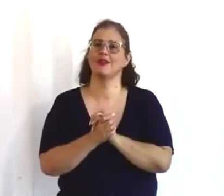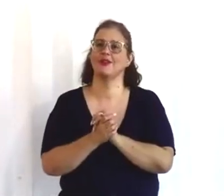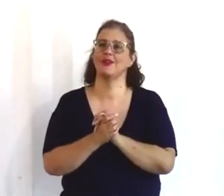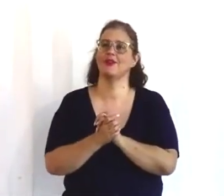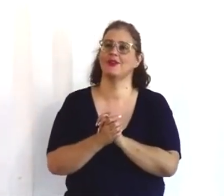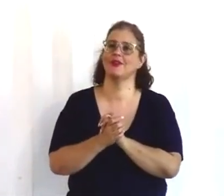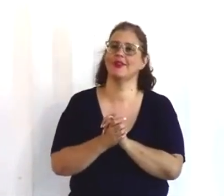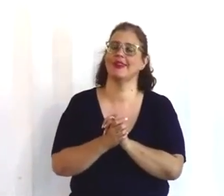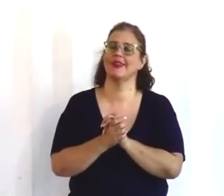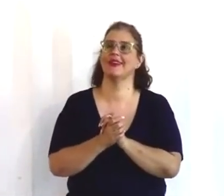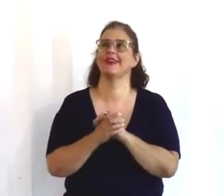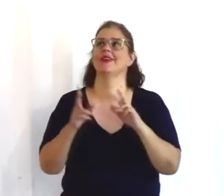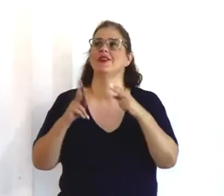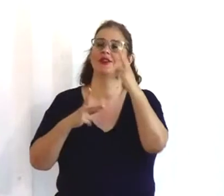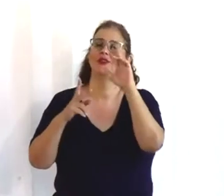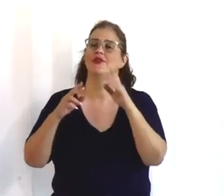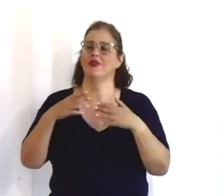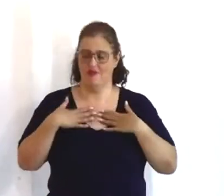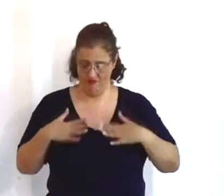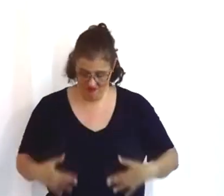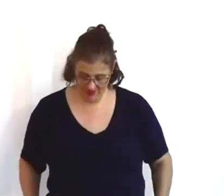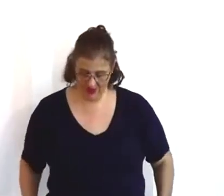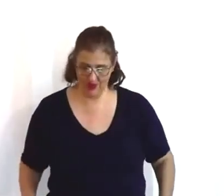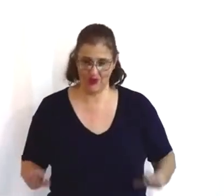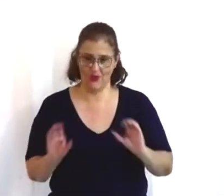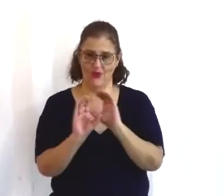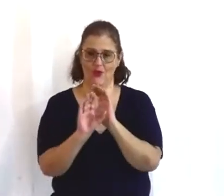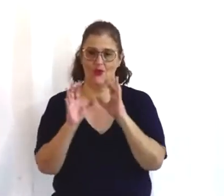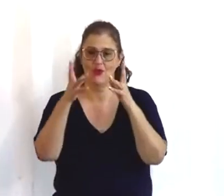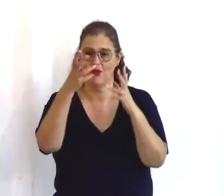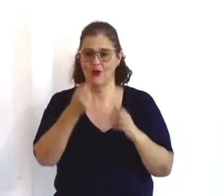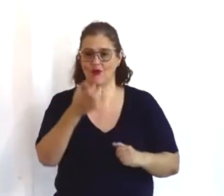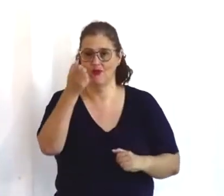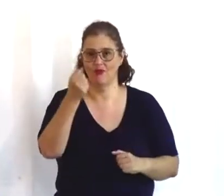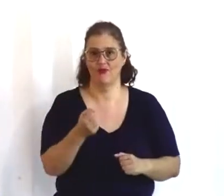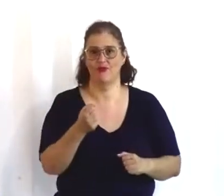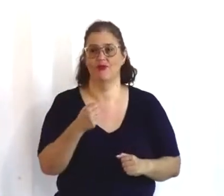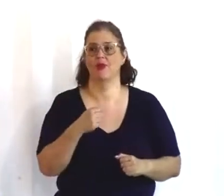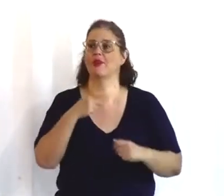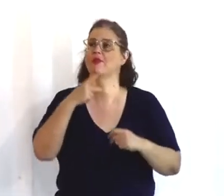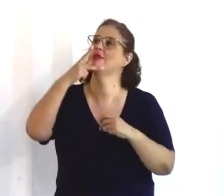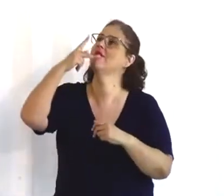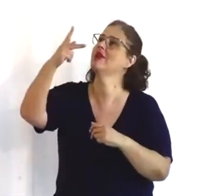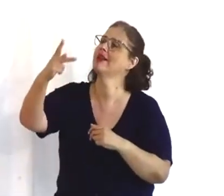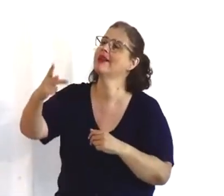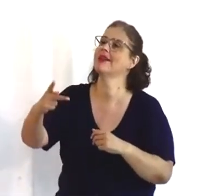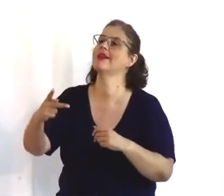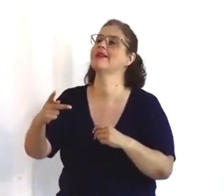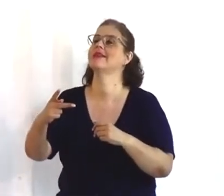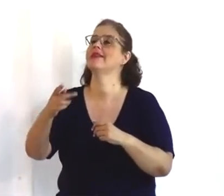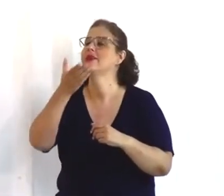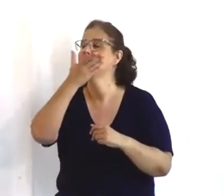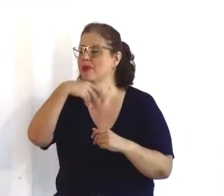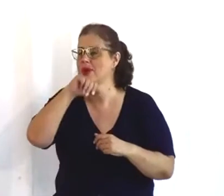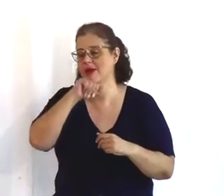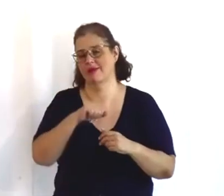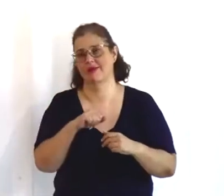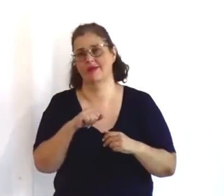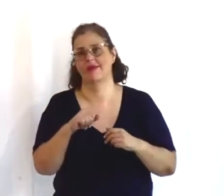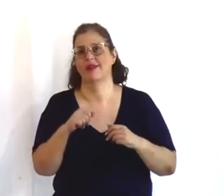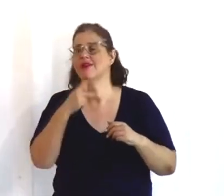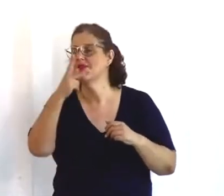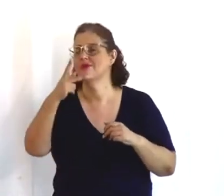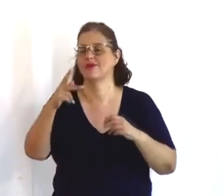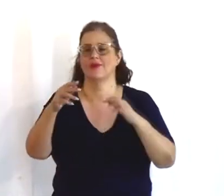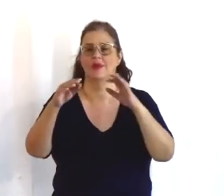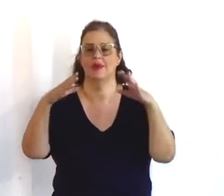nome do livro da vida. Pelo contrário, confessarei o seu nome diante de meu Pai e diante dos seus anjos. Olha que coisa